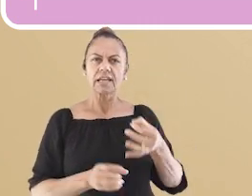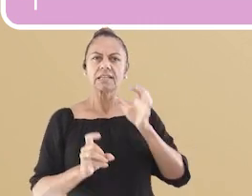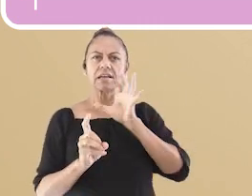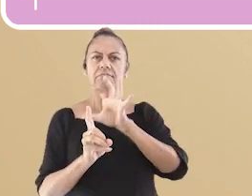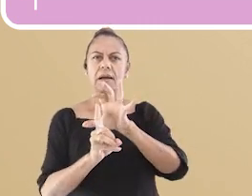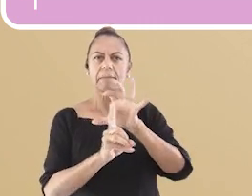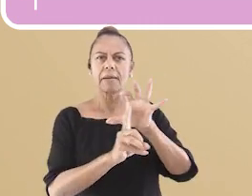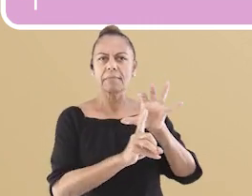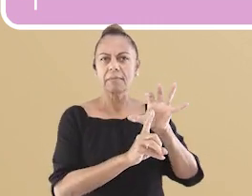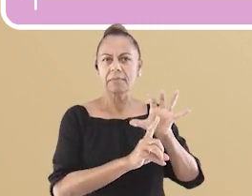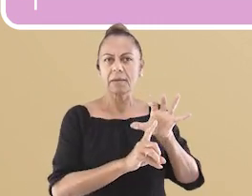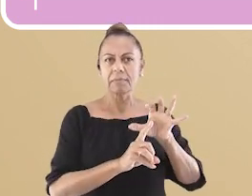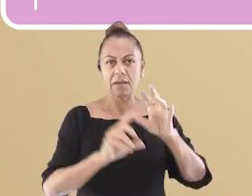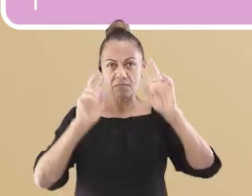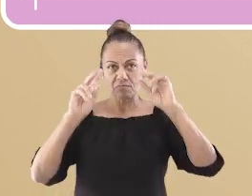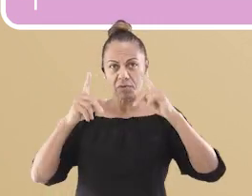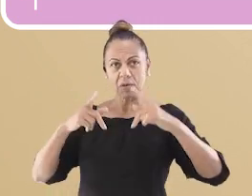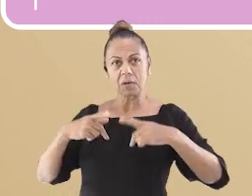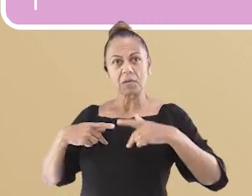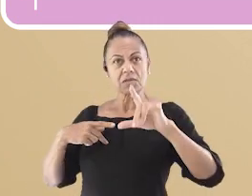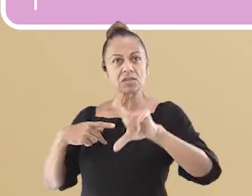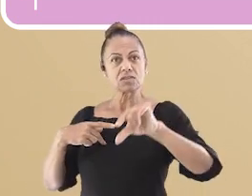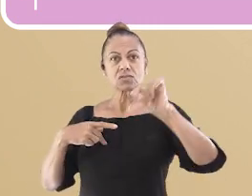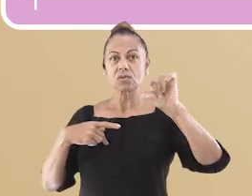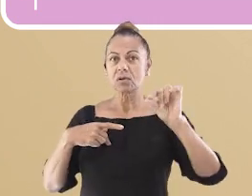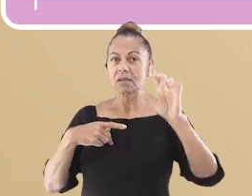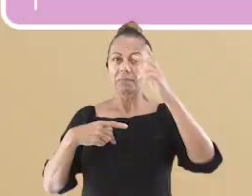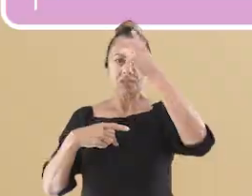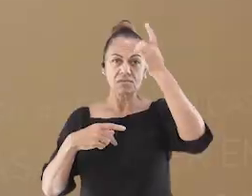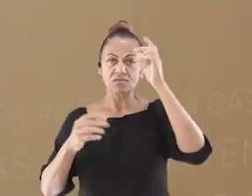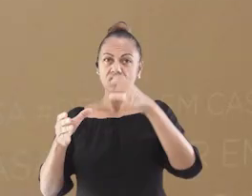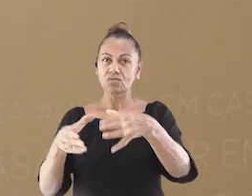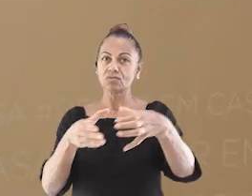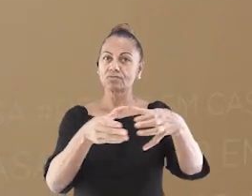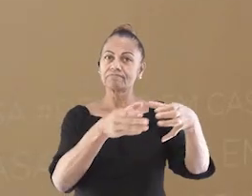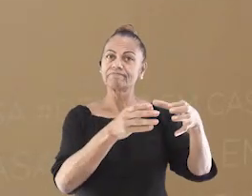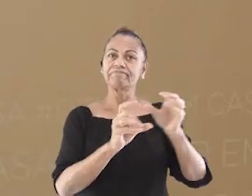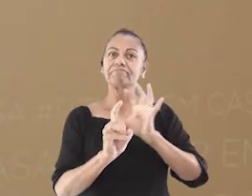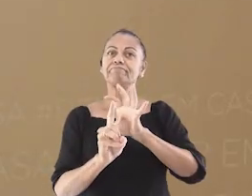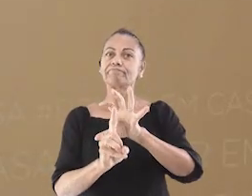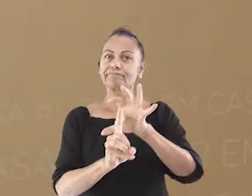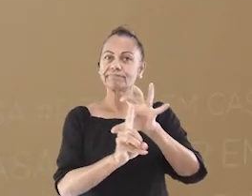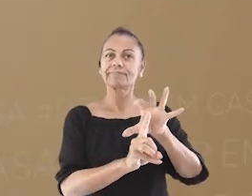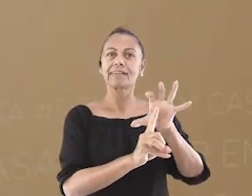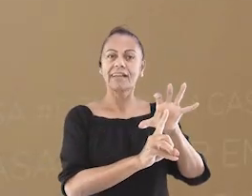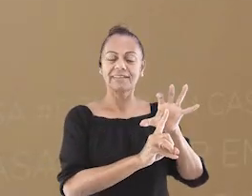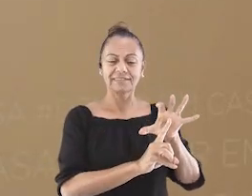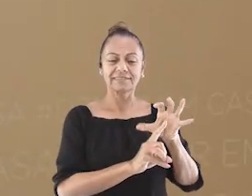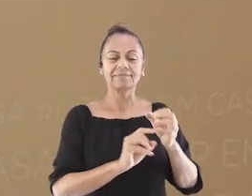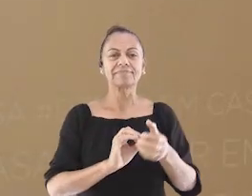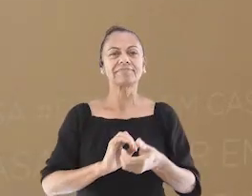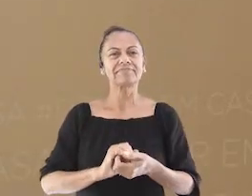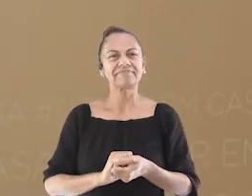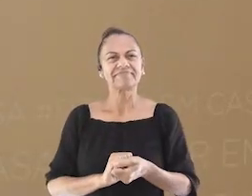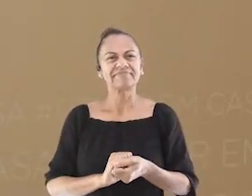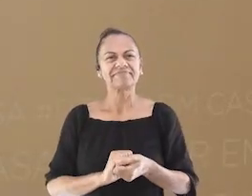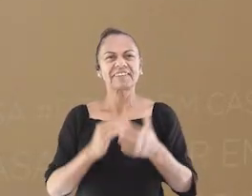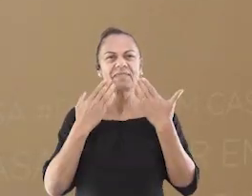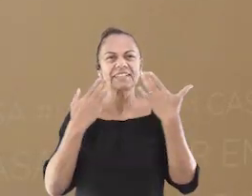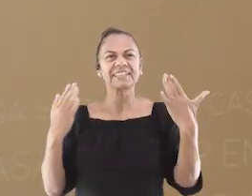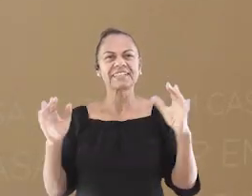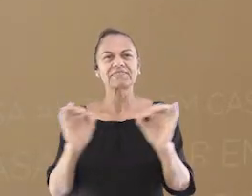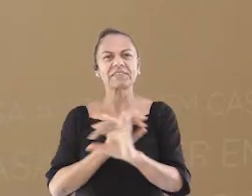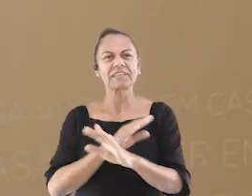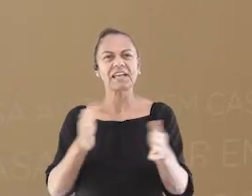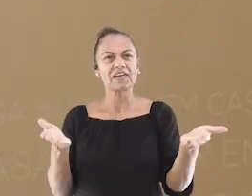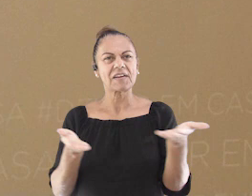influenciar escolhas e atitudes pessoais e coletivas. Apresentações feitas, agora vamos para a nossa aula.